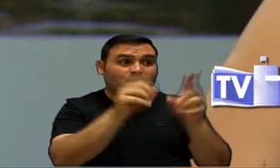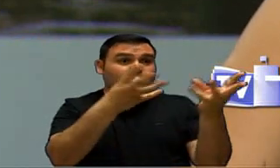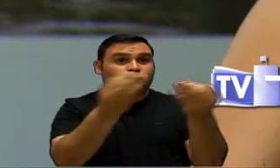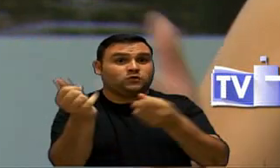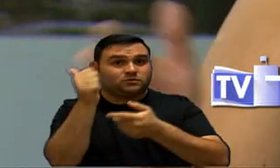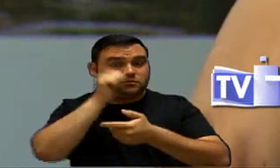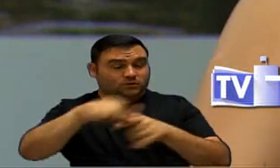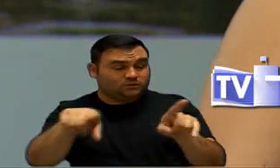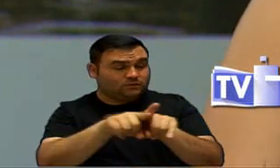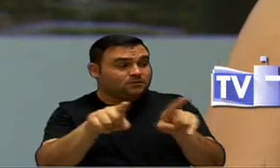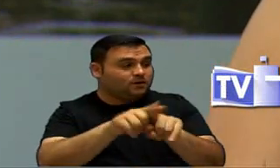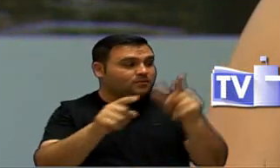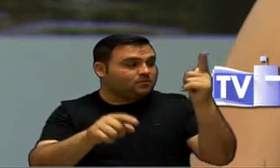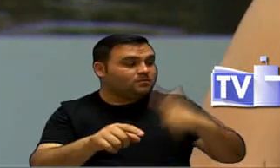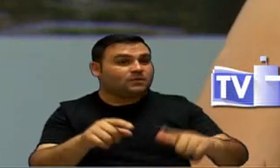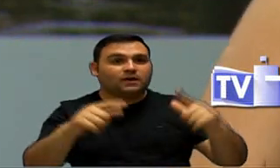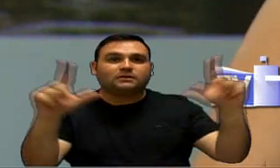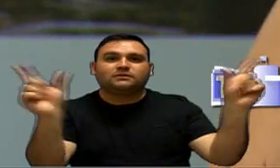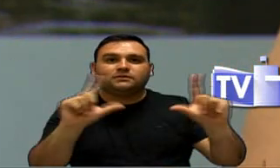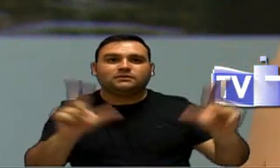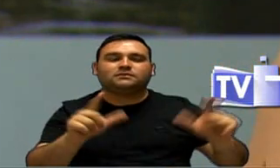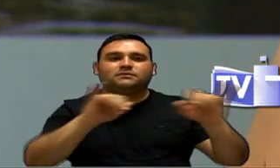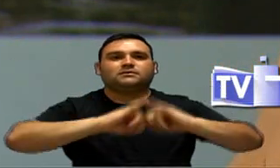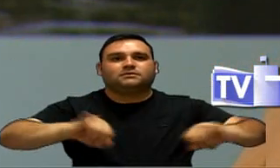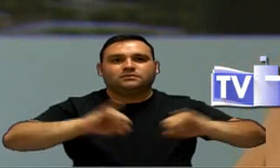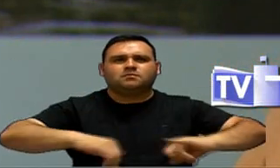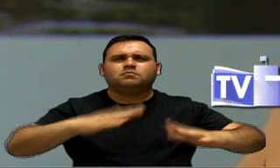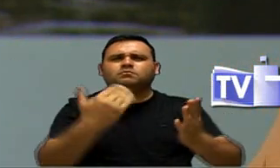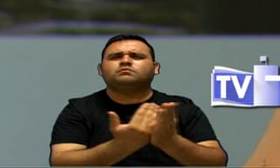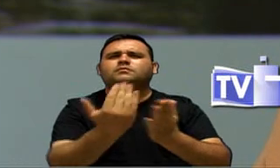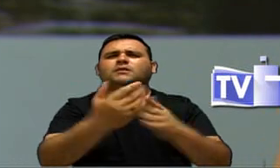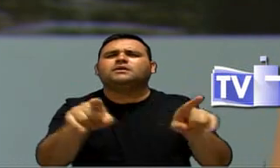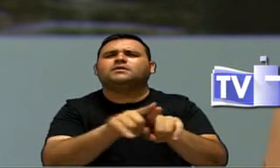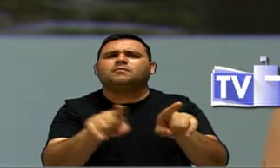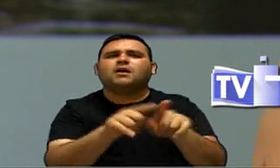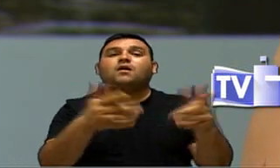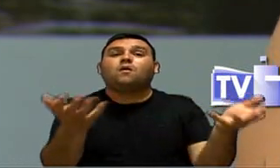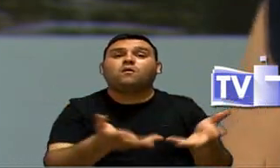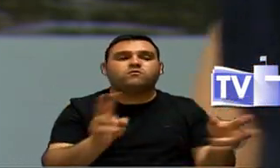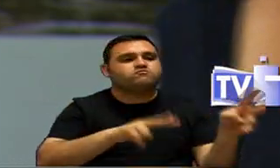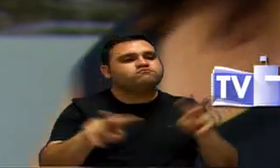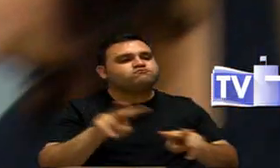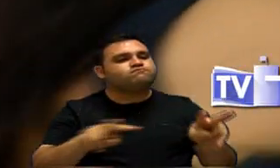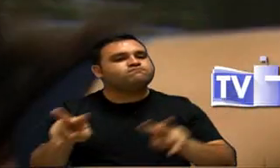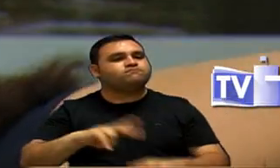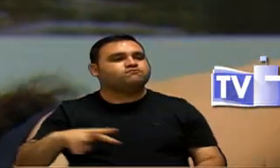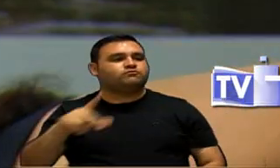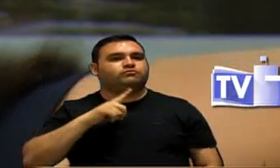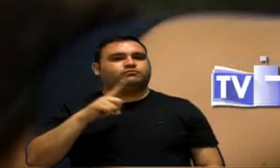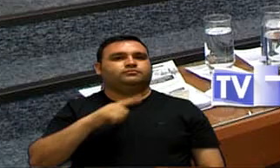grande, e também a mídia. Fora isso, infelizmente, a gente tem o que a gente tem hoje.